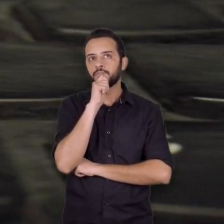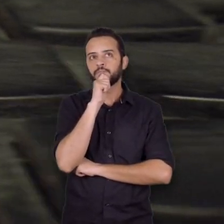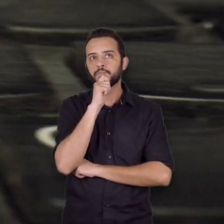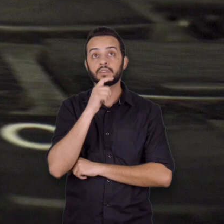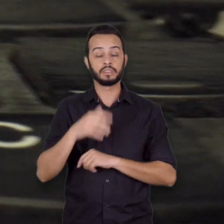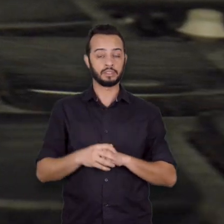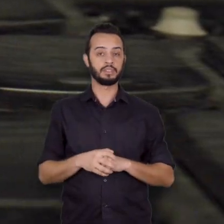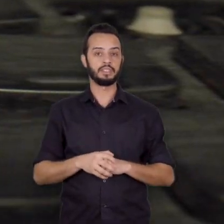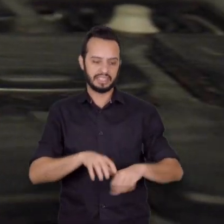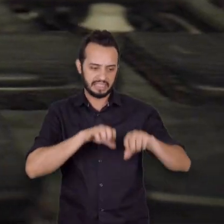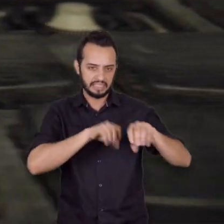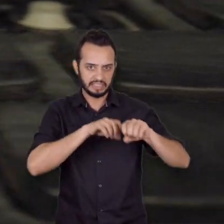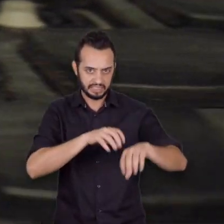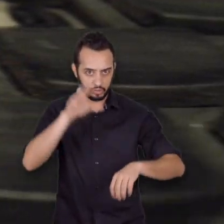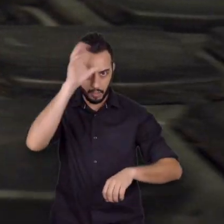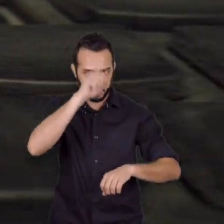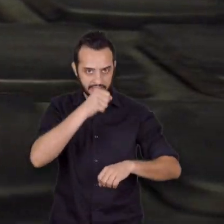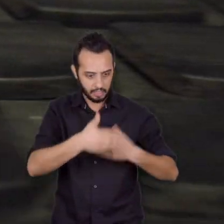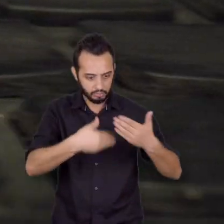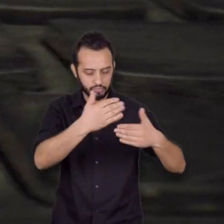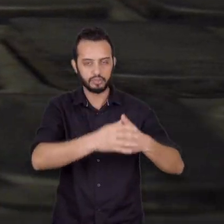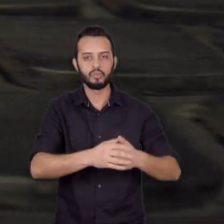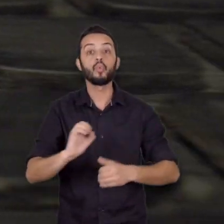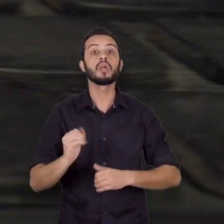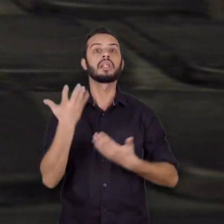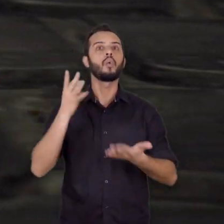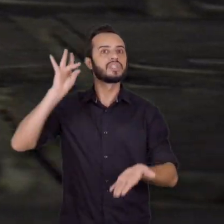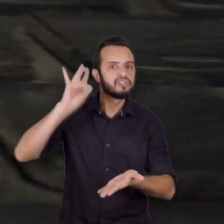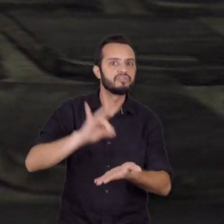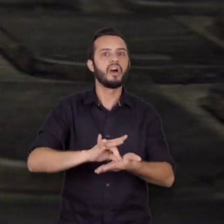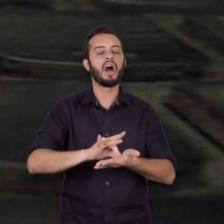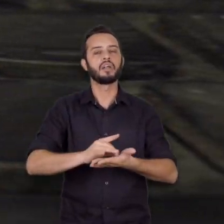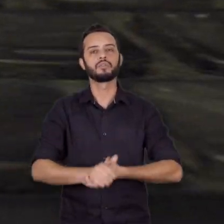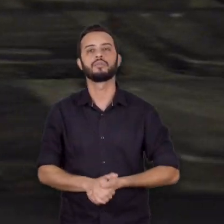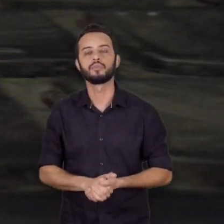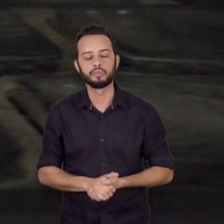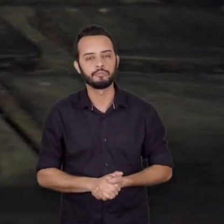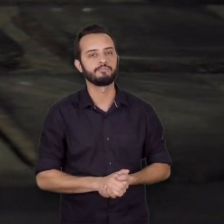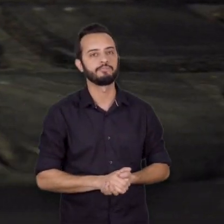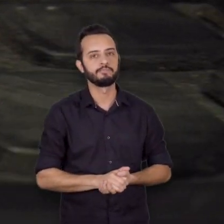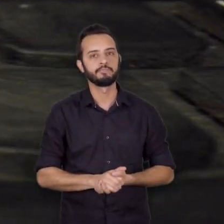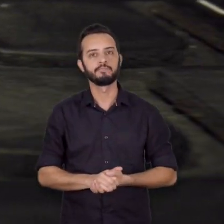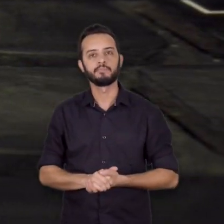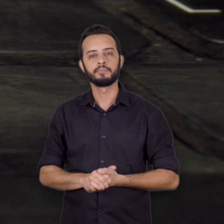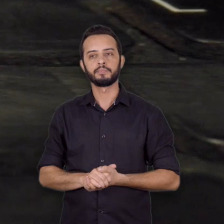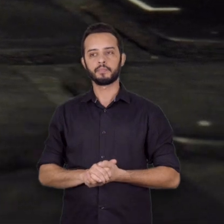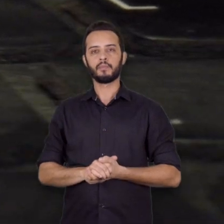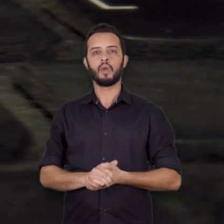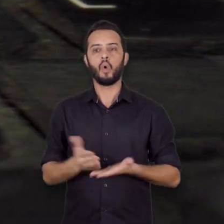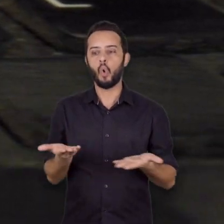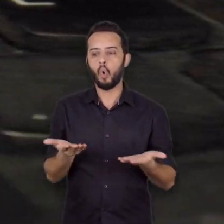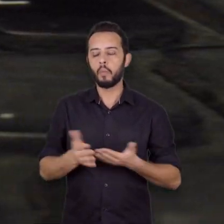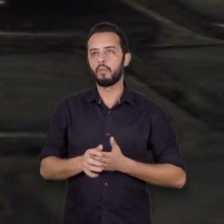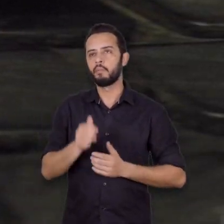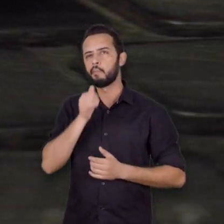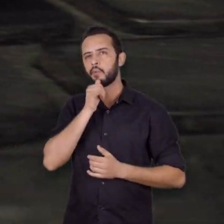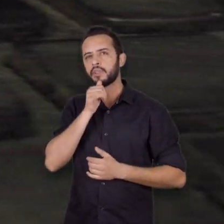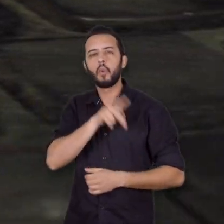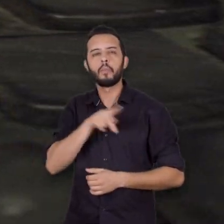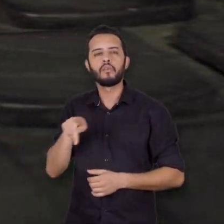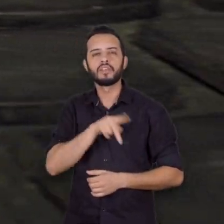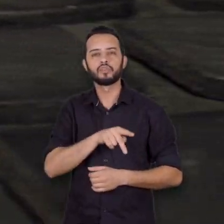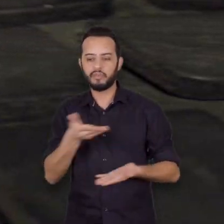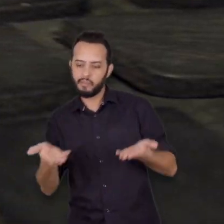E é muito difícil você entender, num processo de ensino-aprendizagem, o que realmente está acontecendo, né? Qual que é